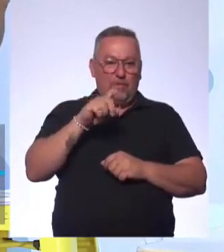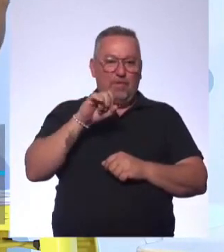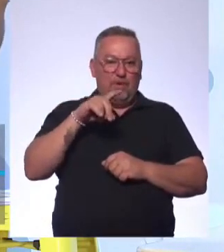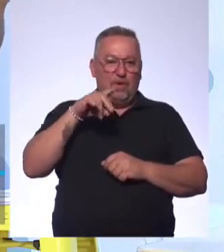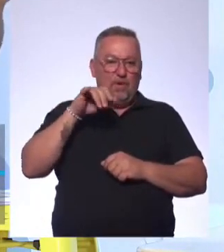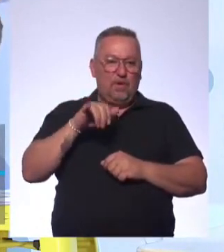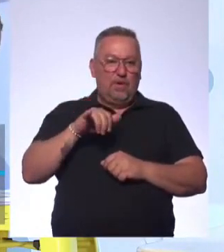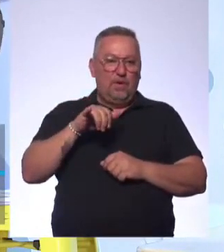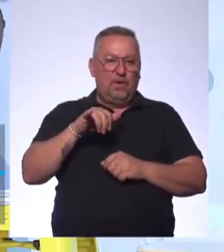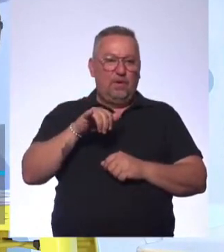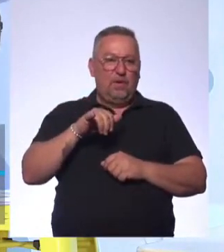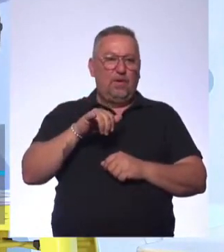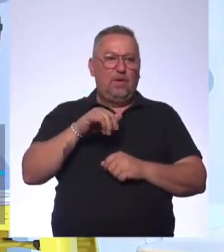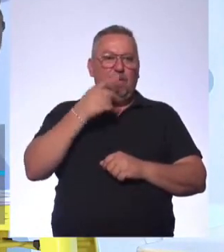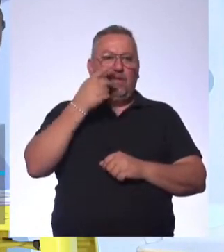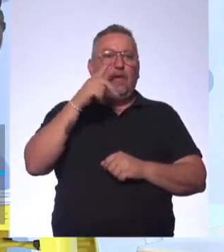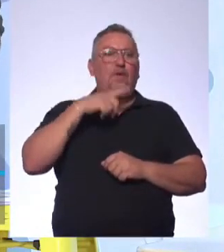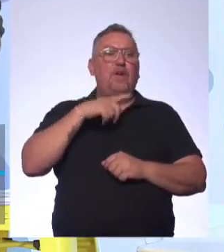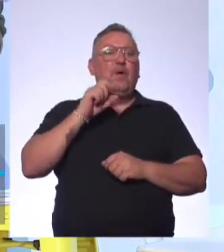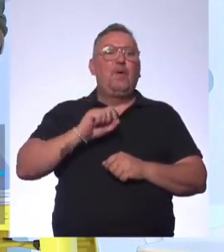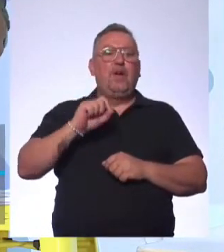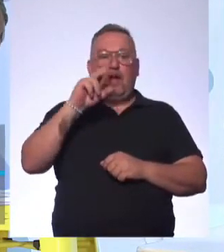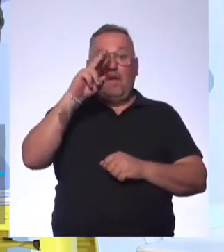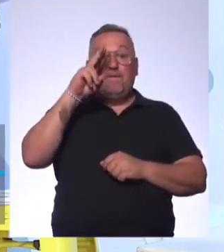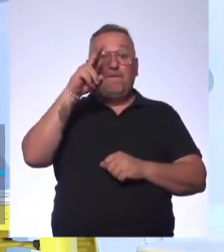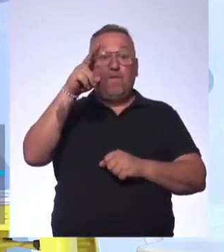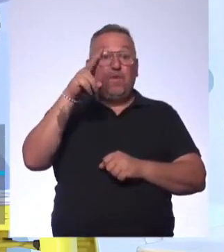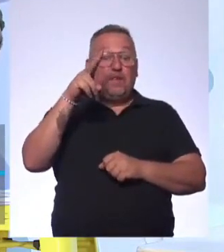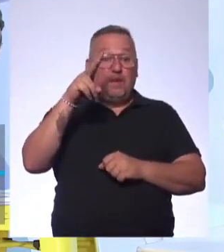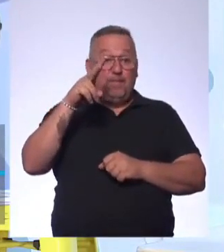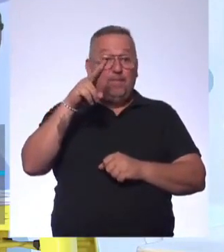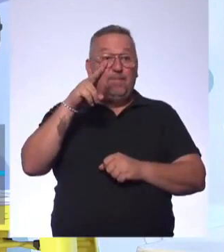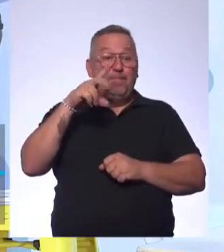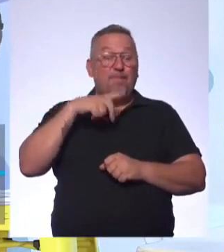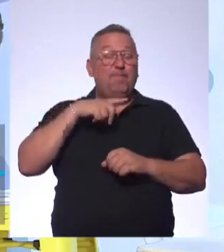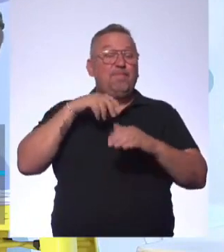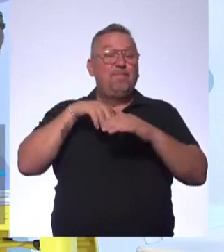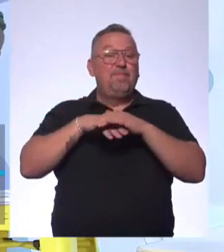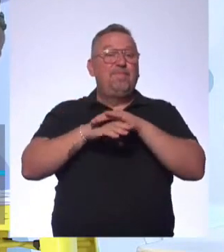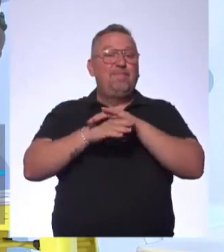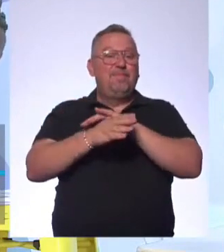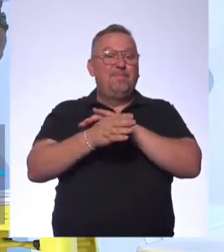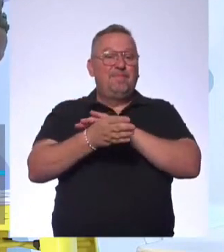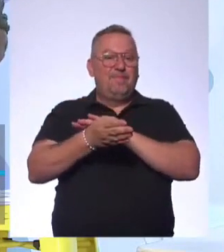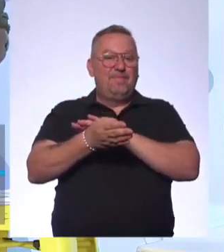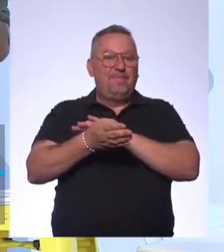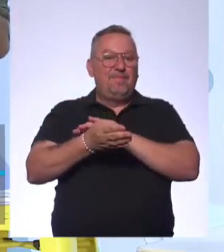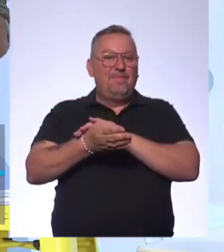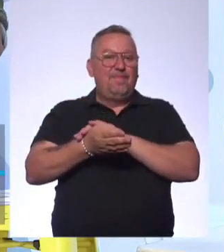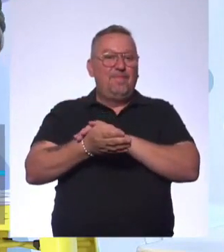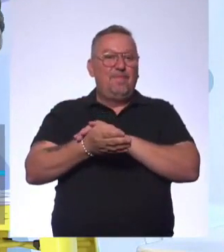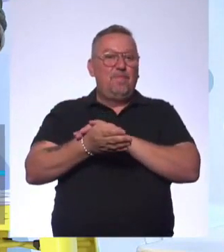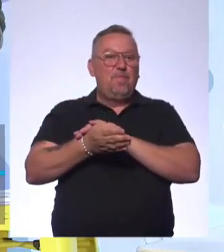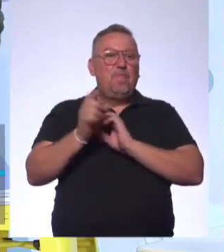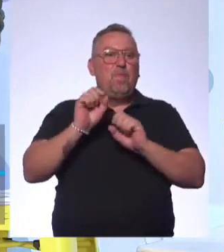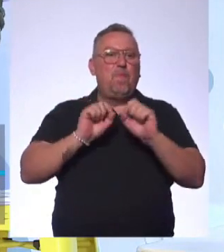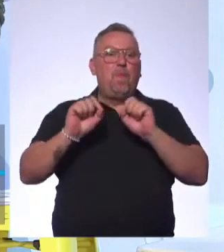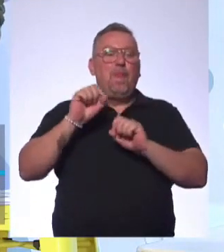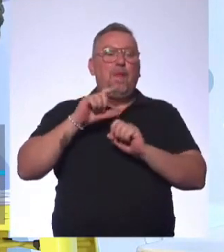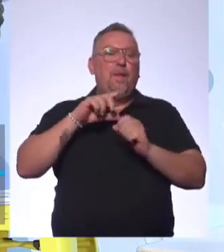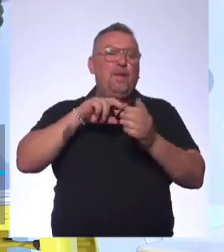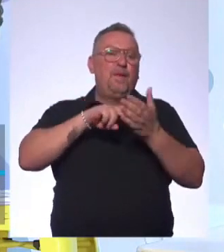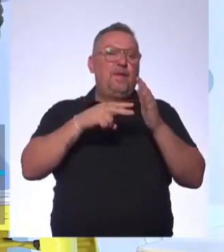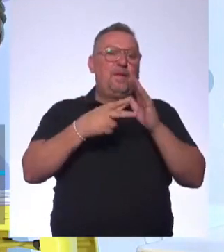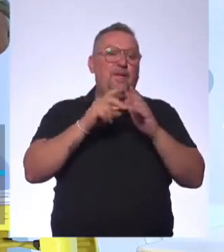foi o professor Jarbas, eles têm a força da tradição. Foi o professor Jarbas. Então, o que isso